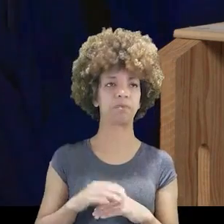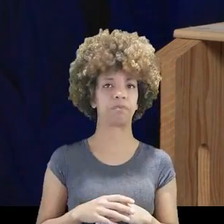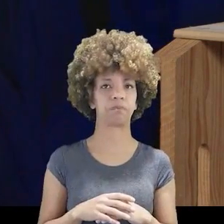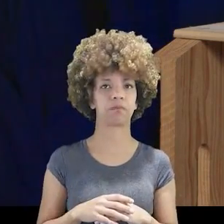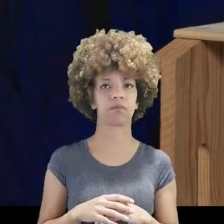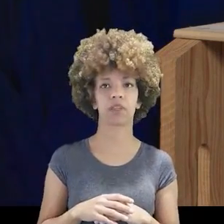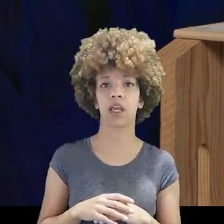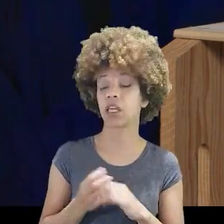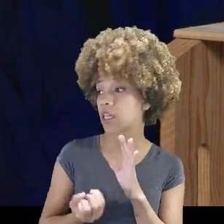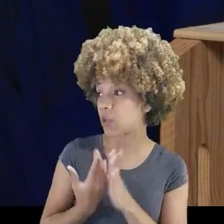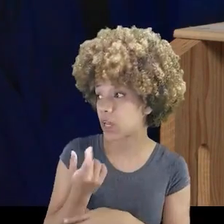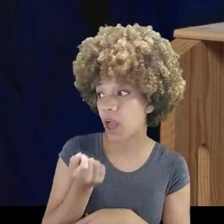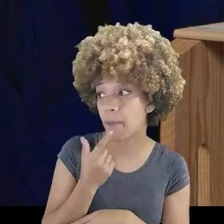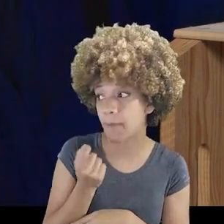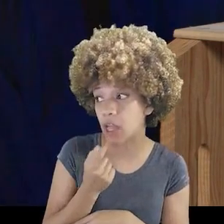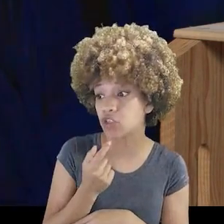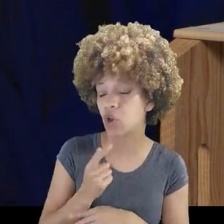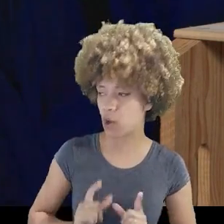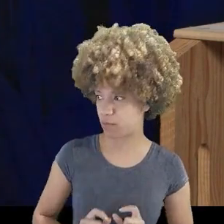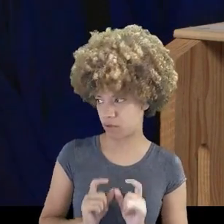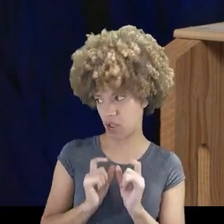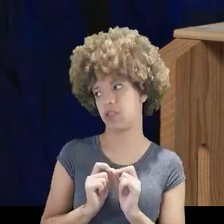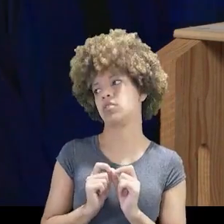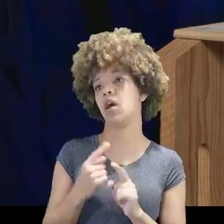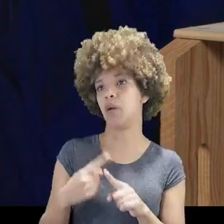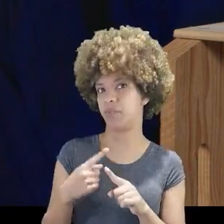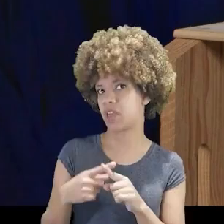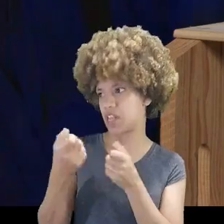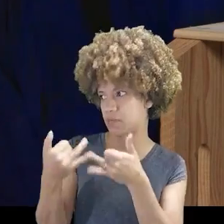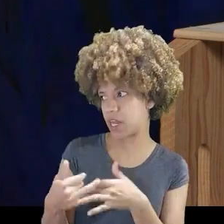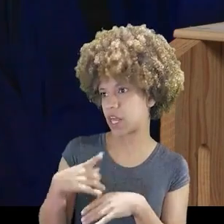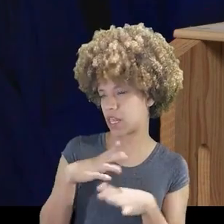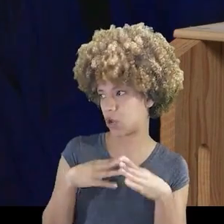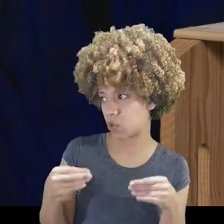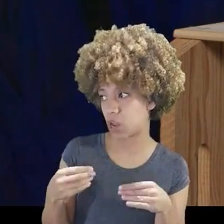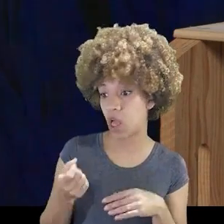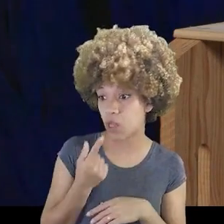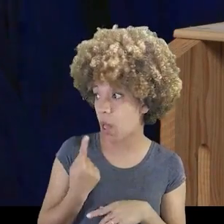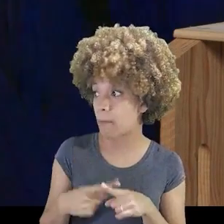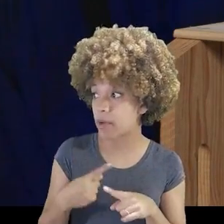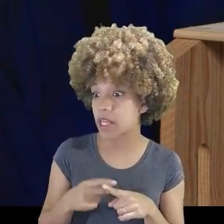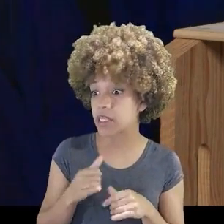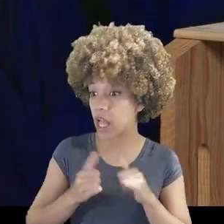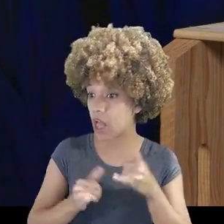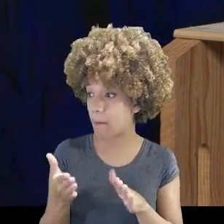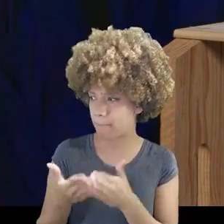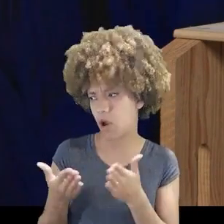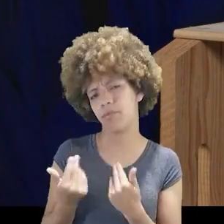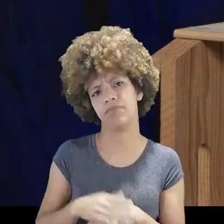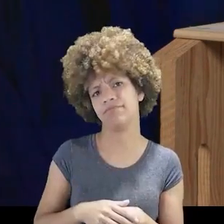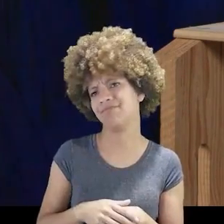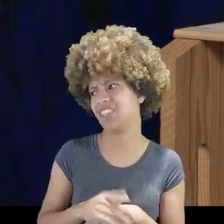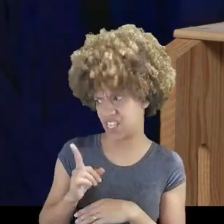que não fábrica remédio o câncer né que dizem que tem cura né fabricado porque senão Indústria Farmacêutica vai ficar